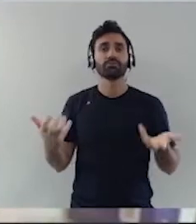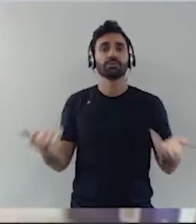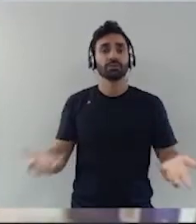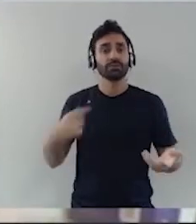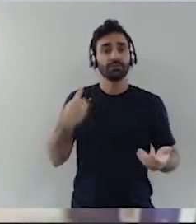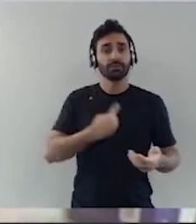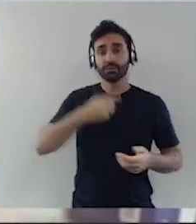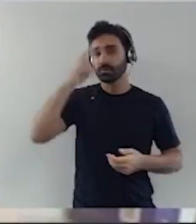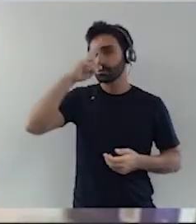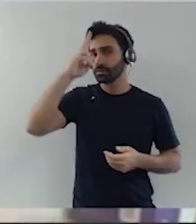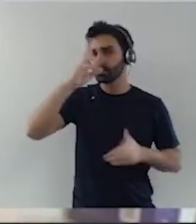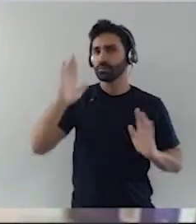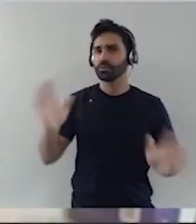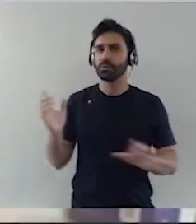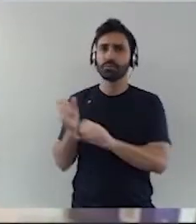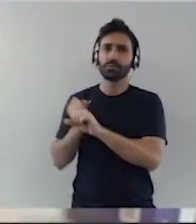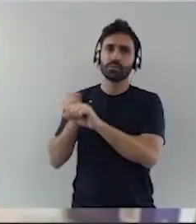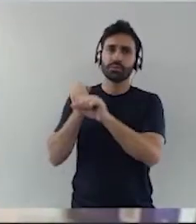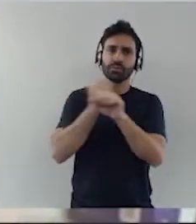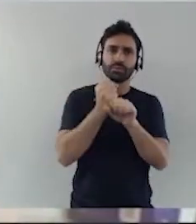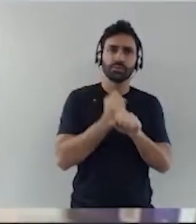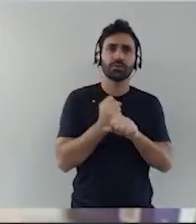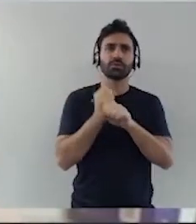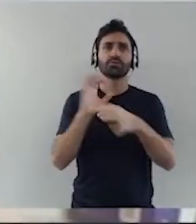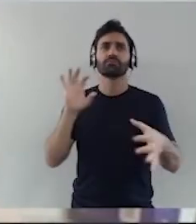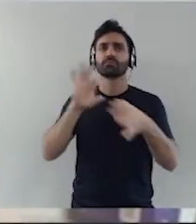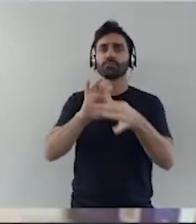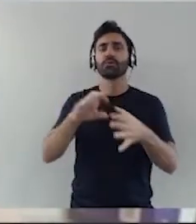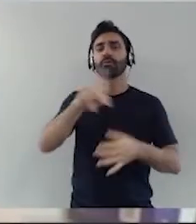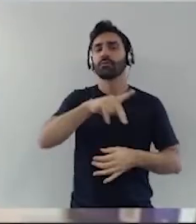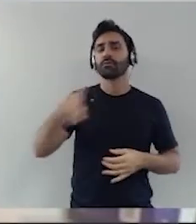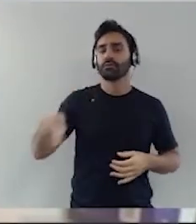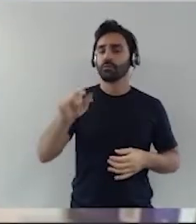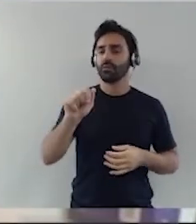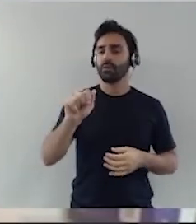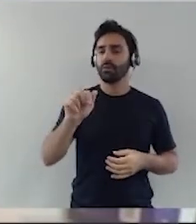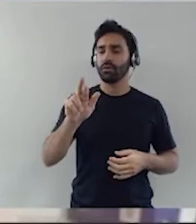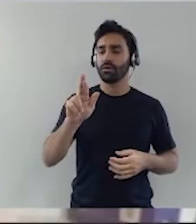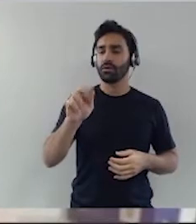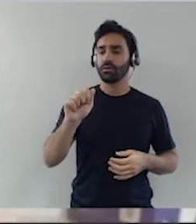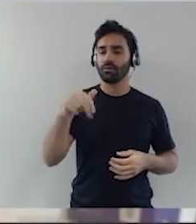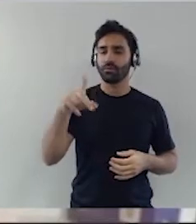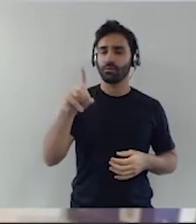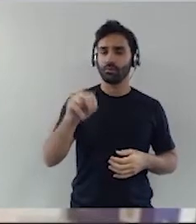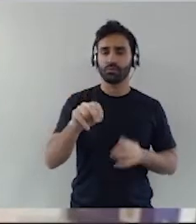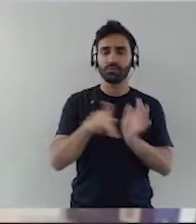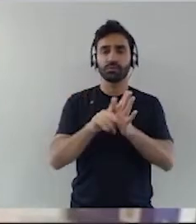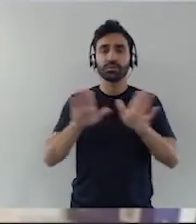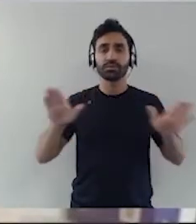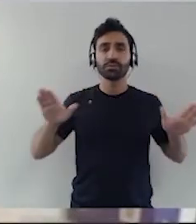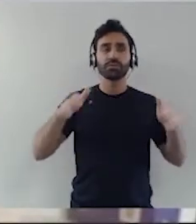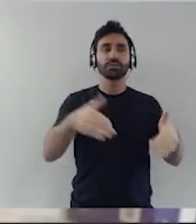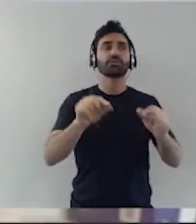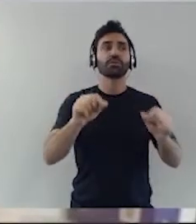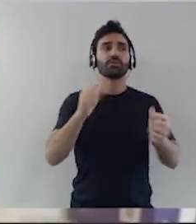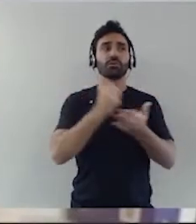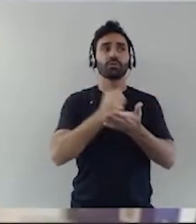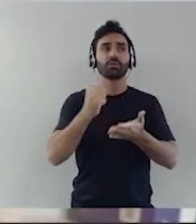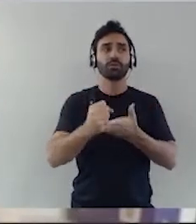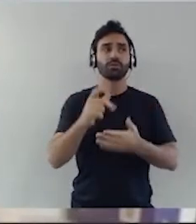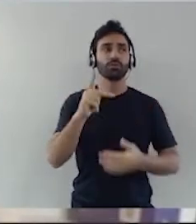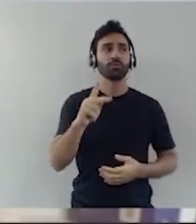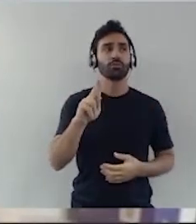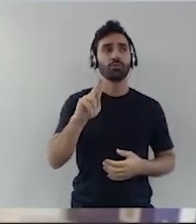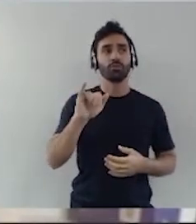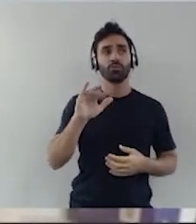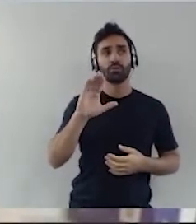da posição há muitos anos preconizada pelo professor Arnoldo Valde, especificamente nos contratos públicos. Ele falava de